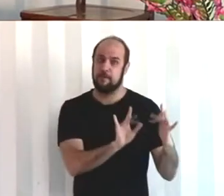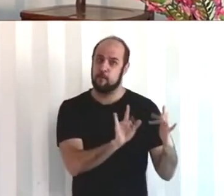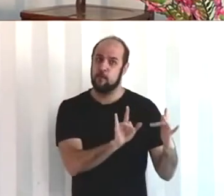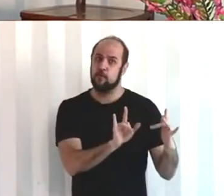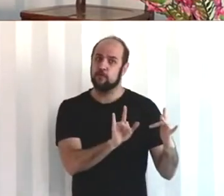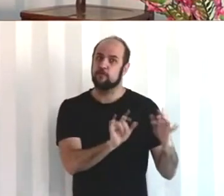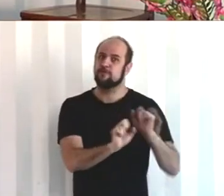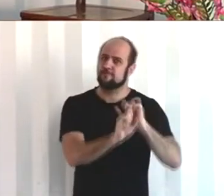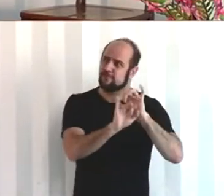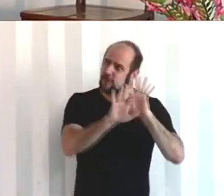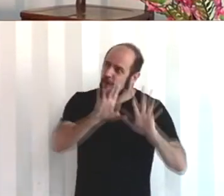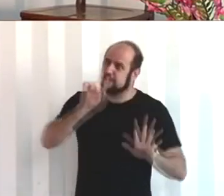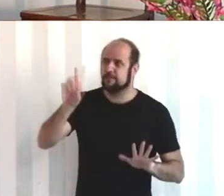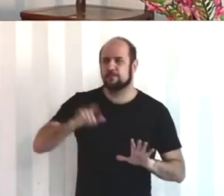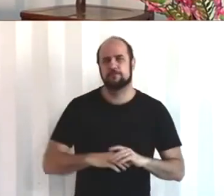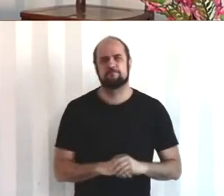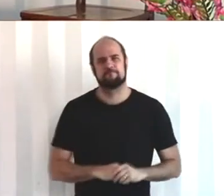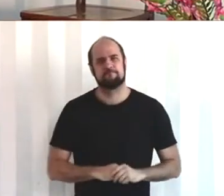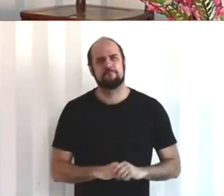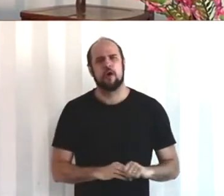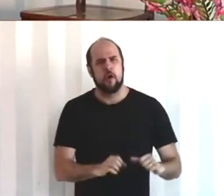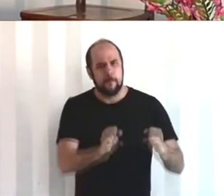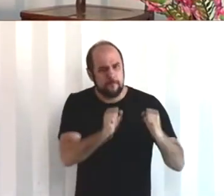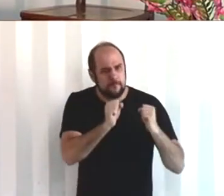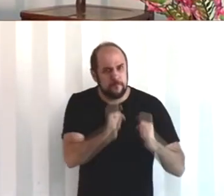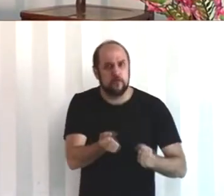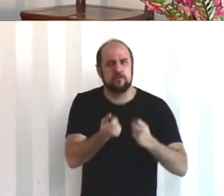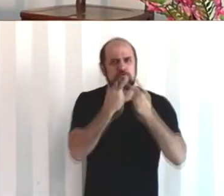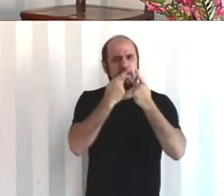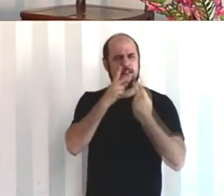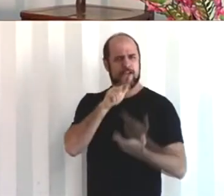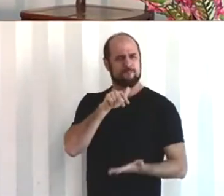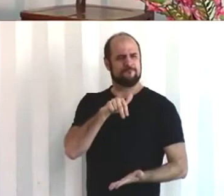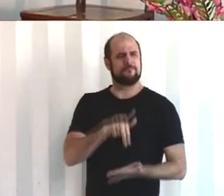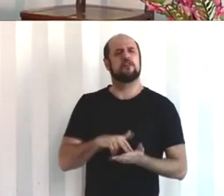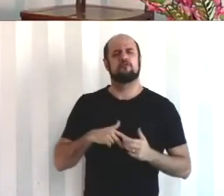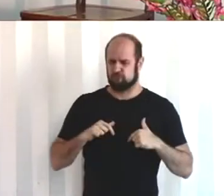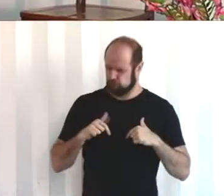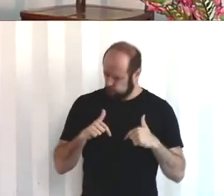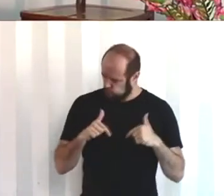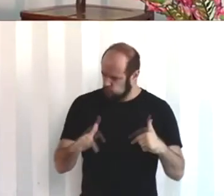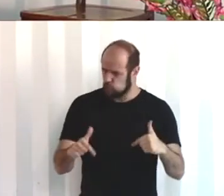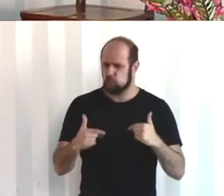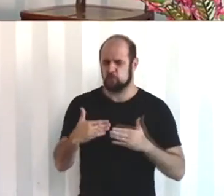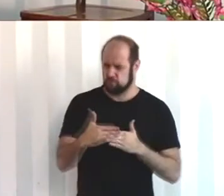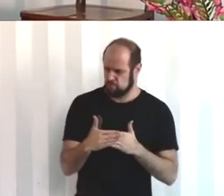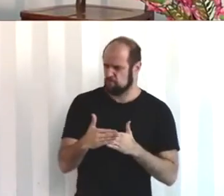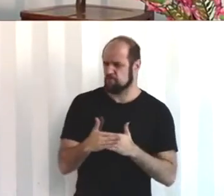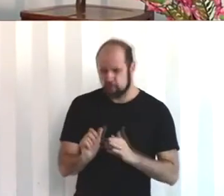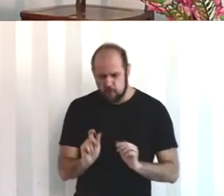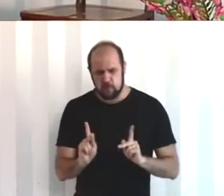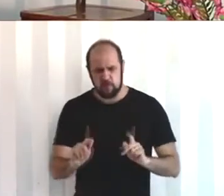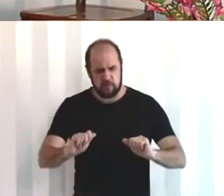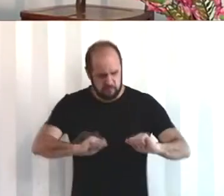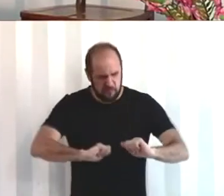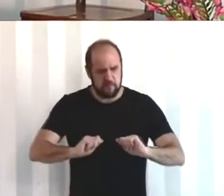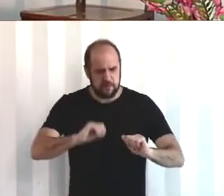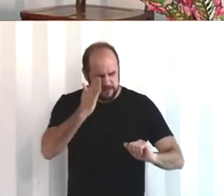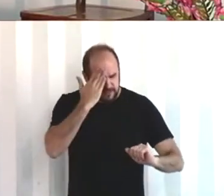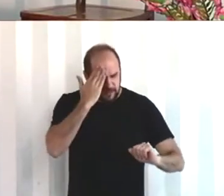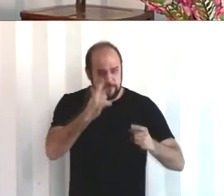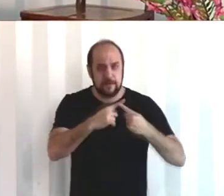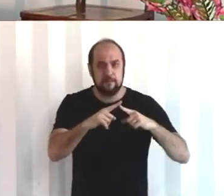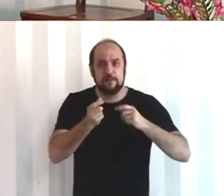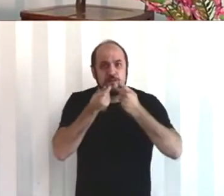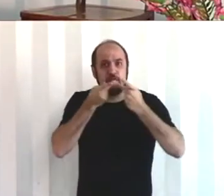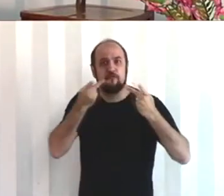namoro, você pode dizer com todas as letras: sabemos das nossas lutas, das nossas limitações, sabemos que as tentações virão, mas você pode dizer